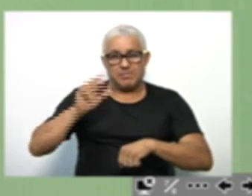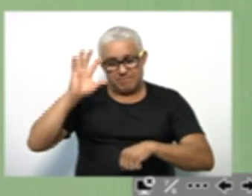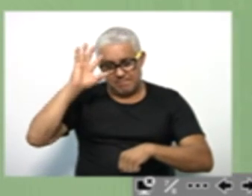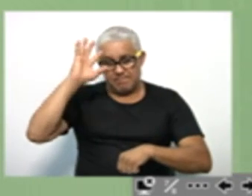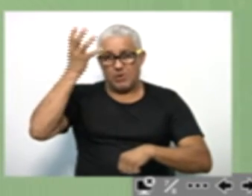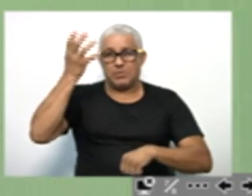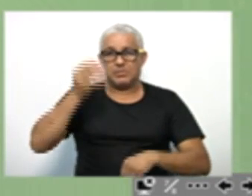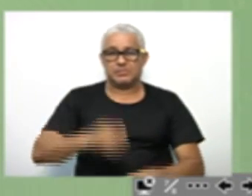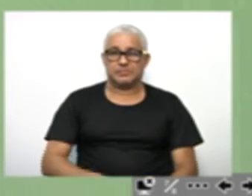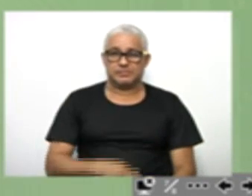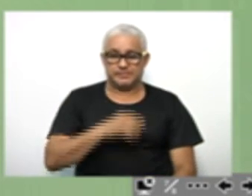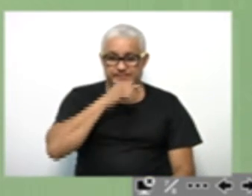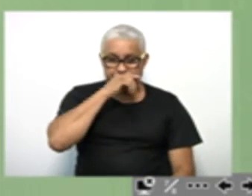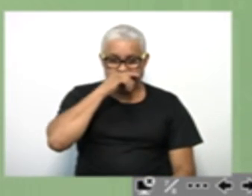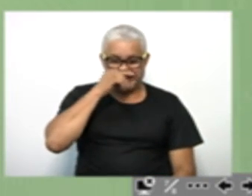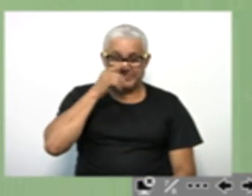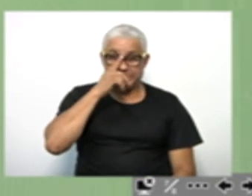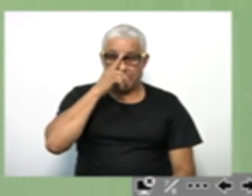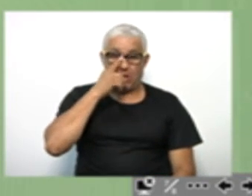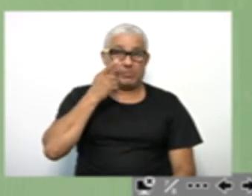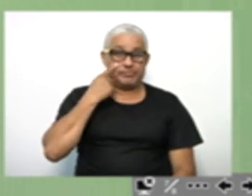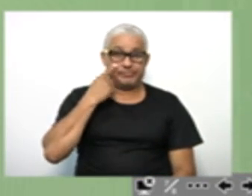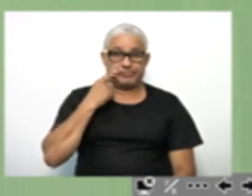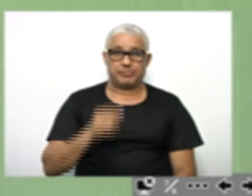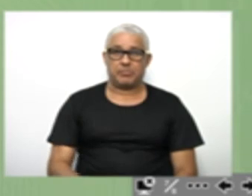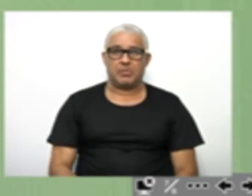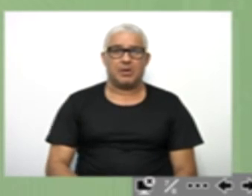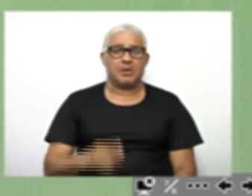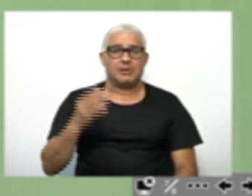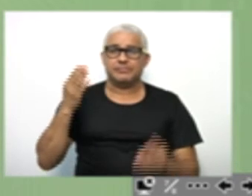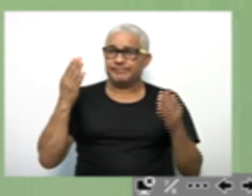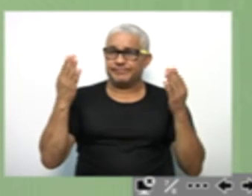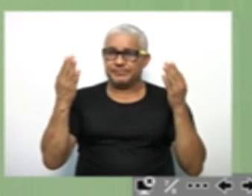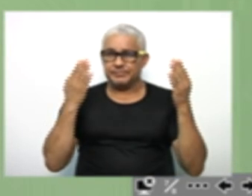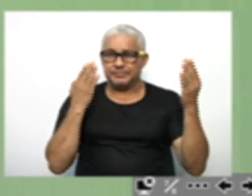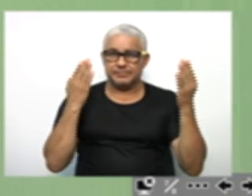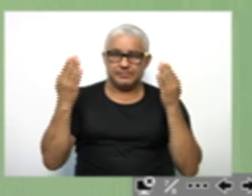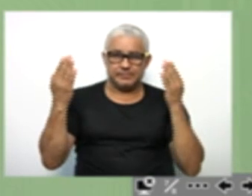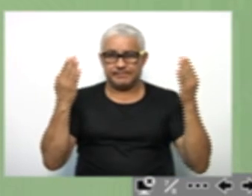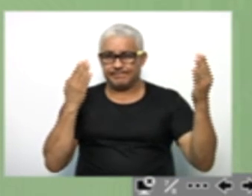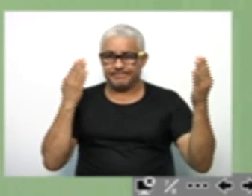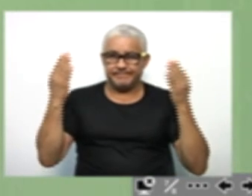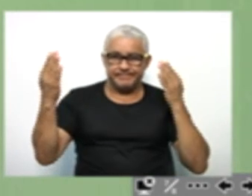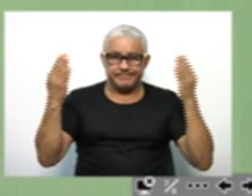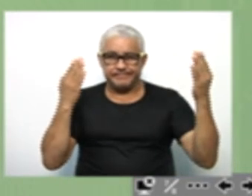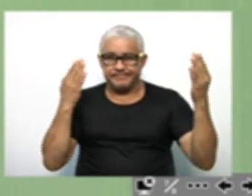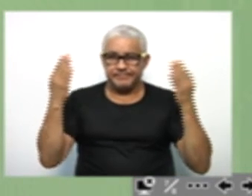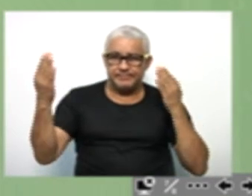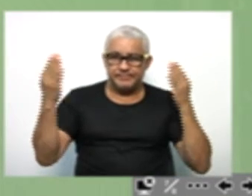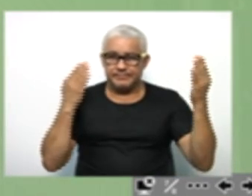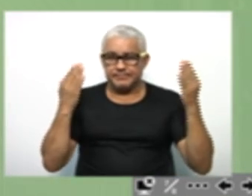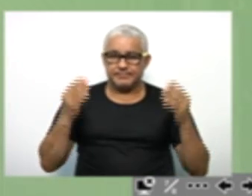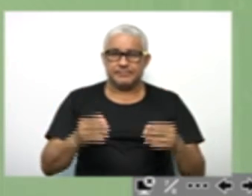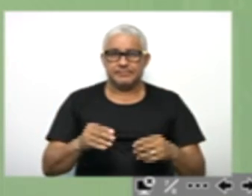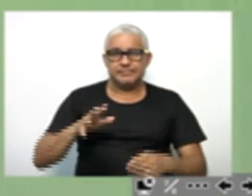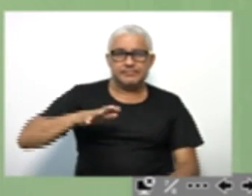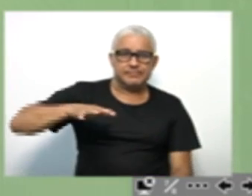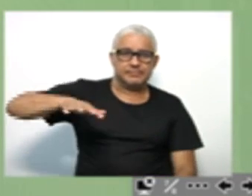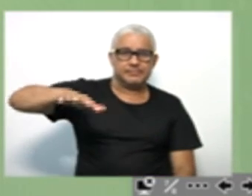vejam, nessa projeção, nessa análise do cenário, nessa análise do